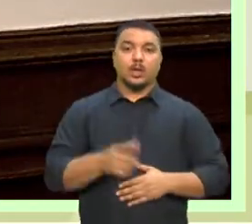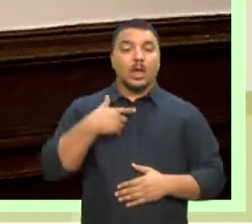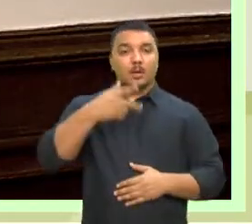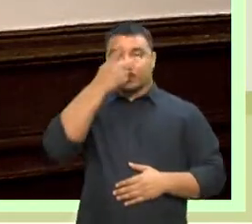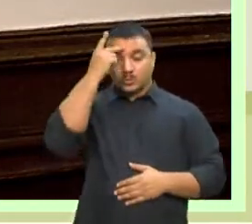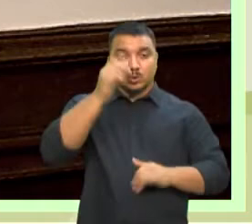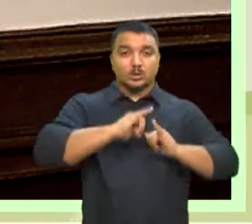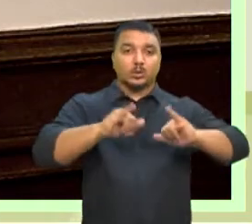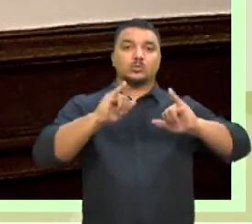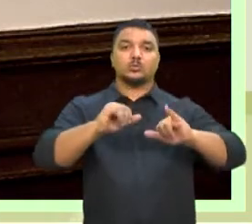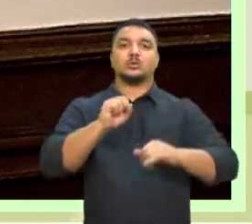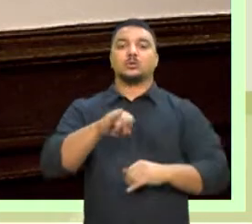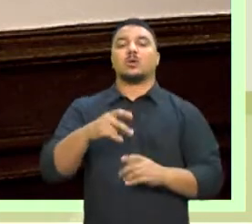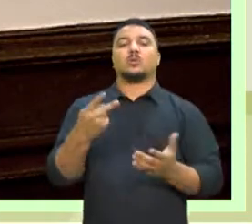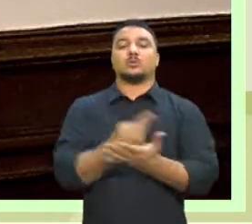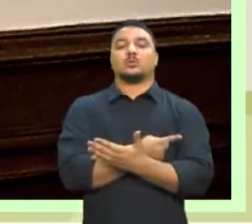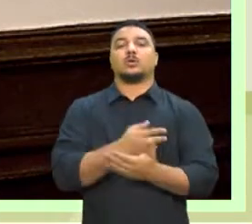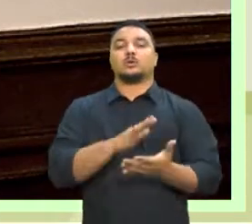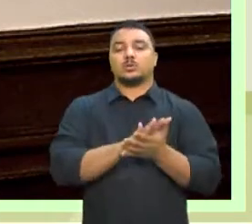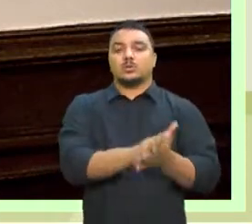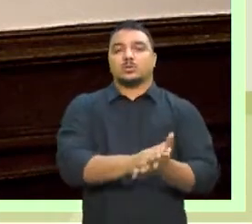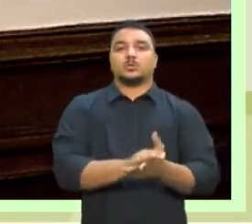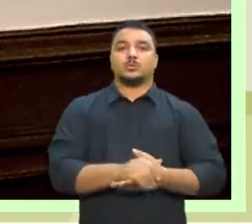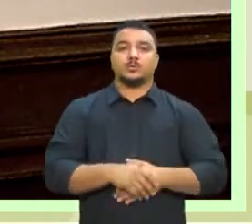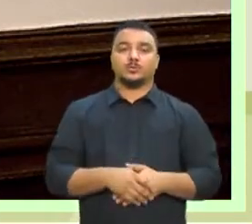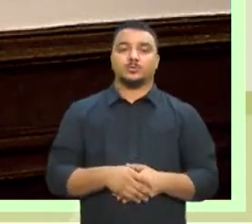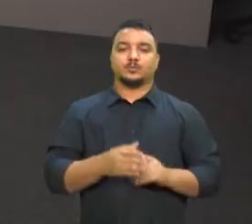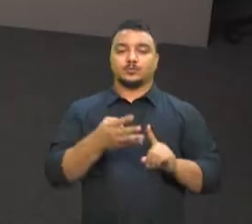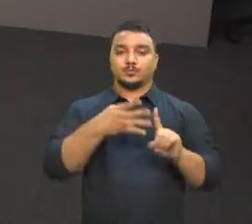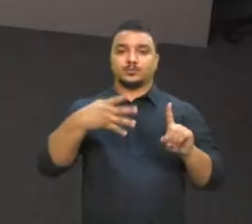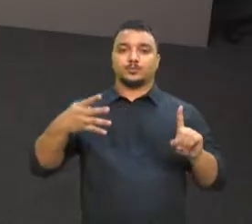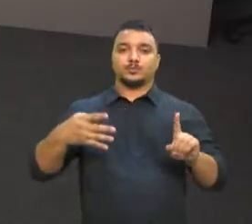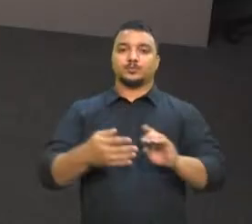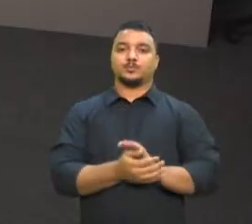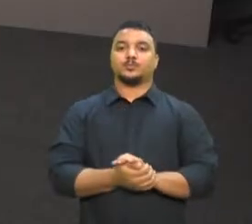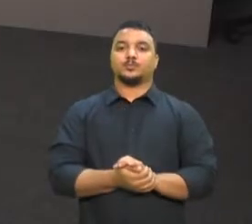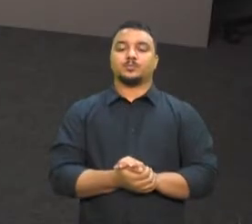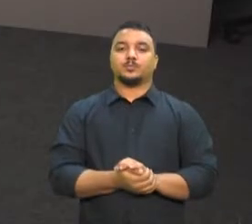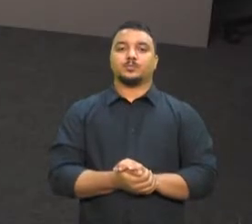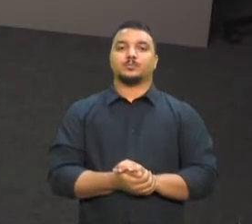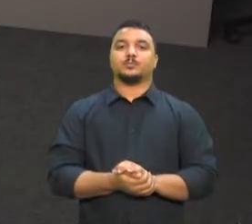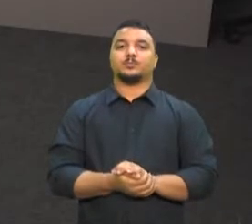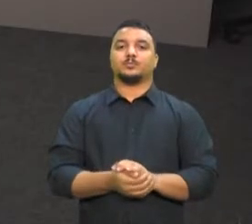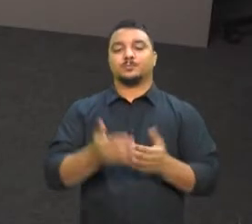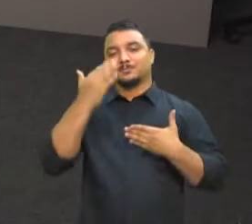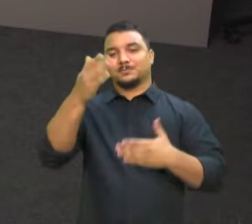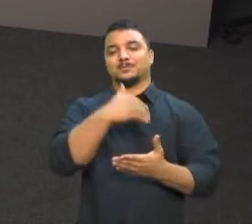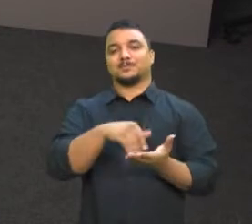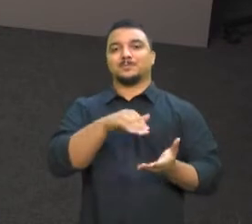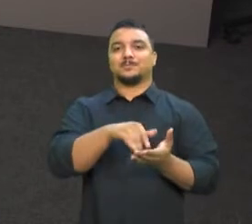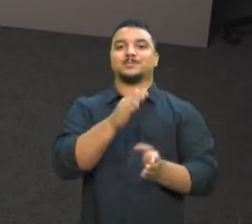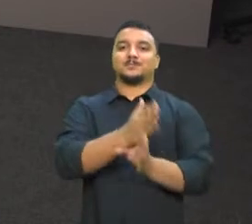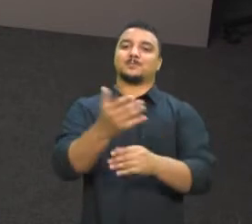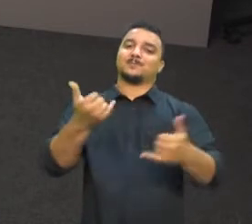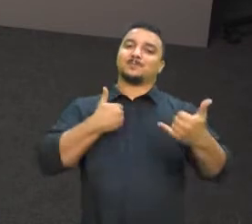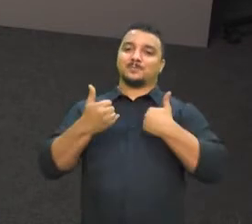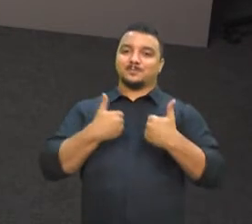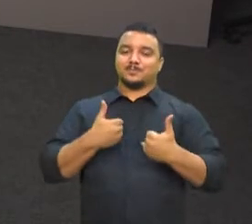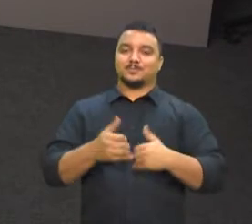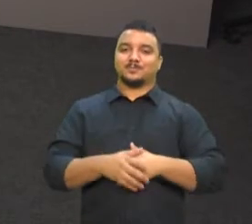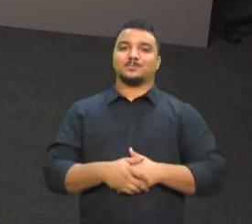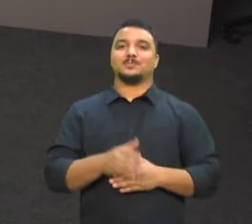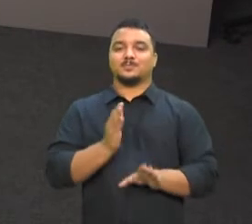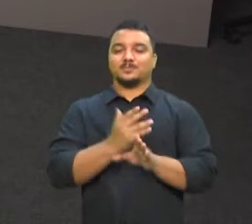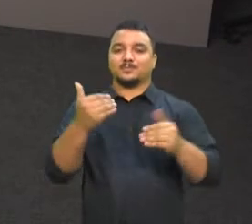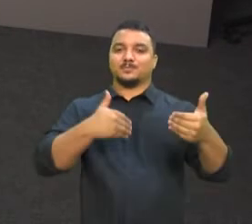o cometimento desse possível crime de LGBTfobia. Perfeito. Muito obrigado, viu, secretária, pelas suas informações. Obrigada. Pela sua participação